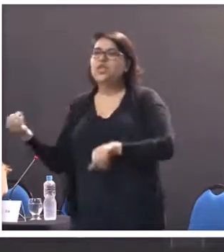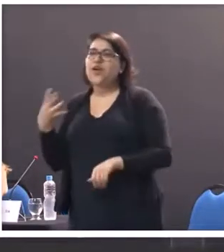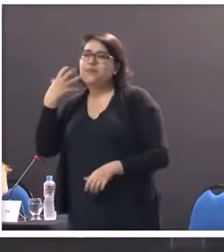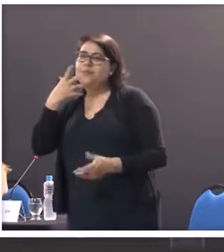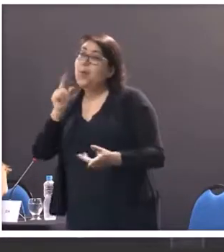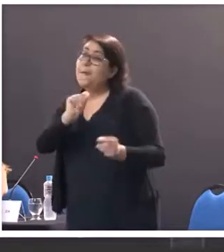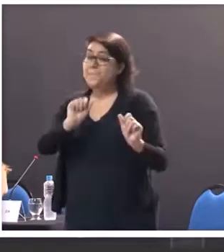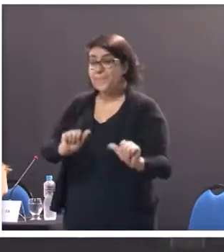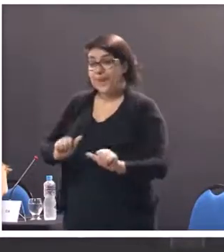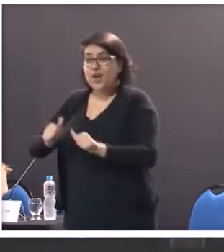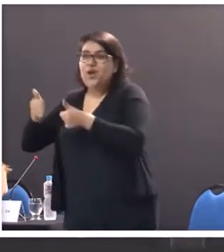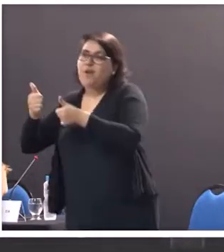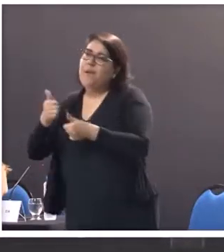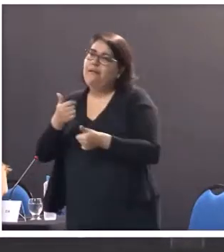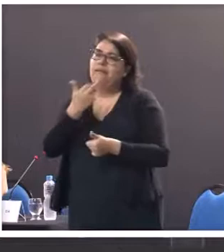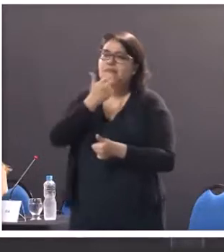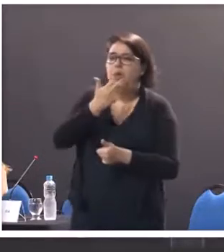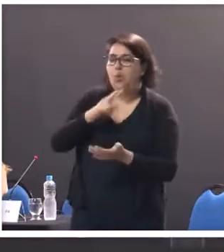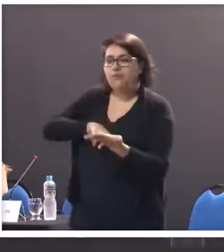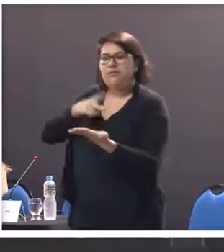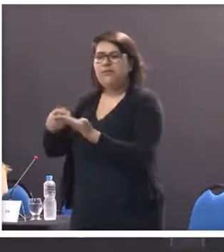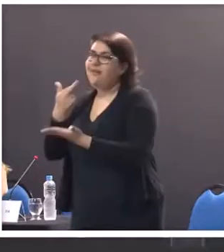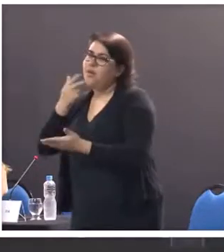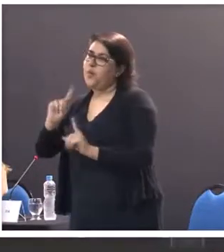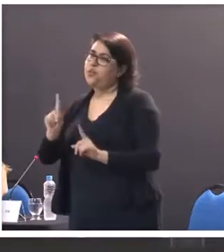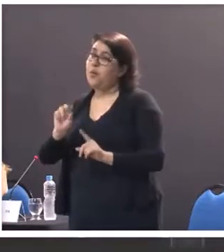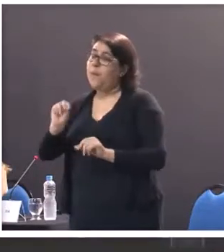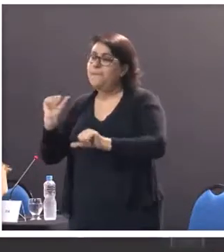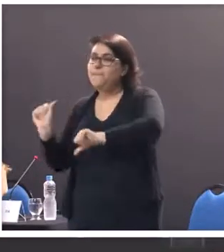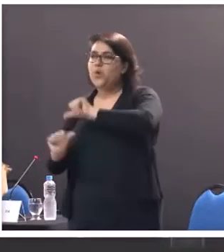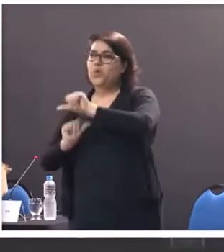passando de uma língua para outra, mas sim uma melhoria, uma modificação.